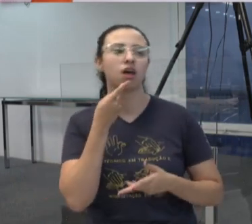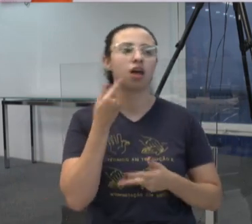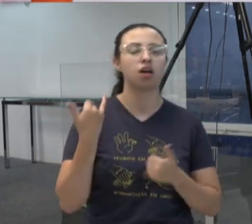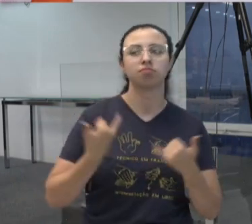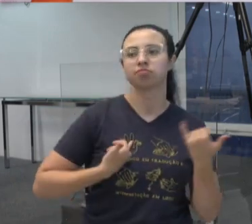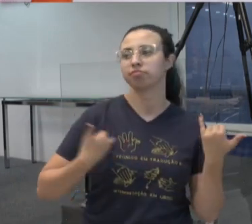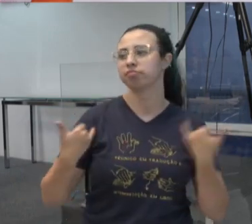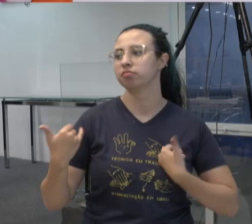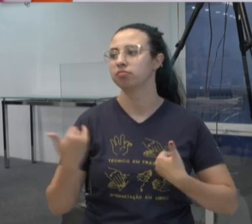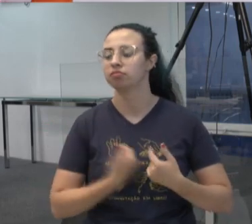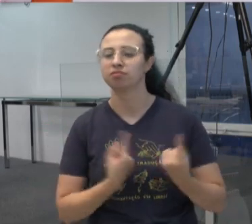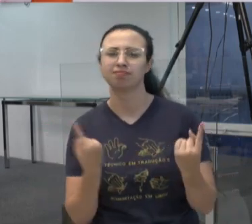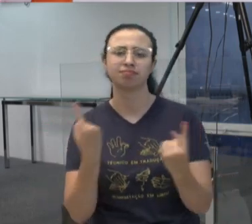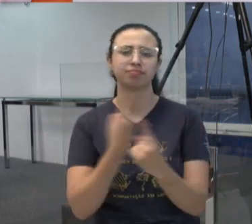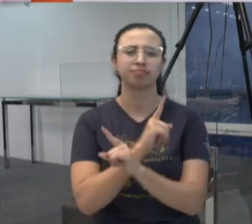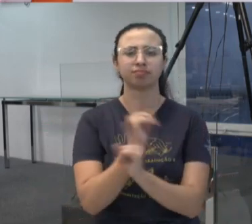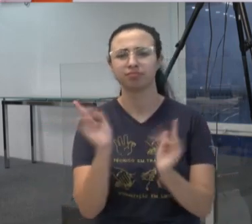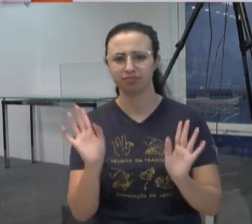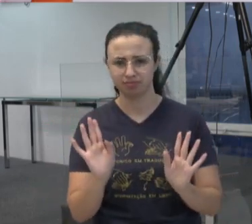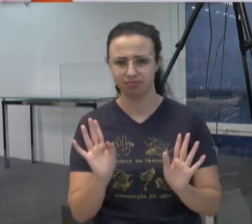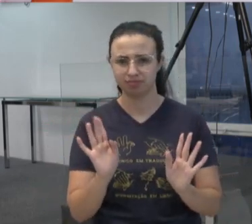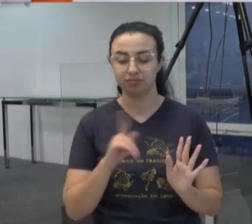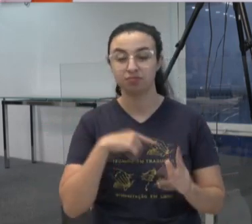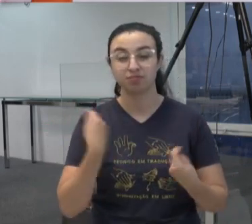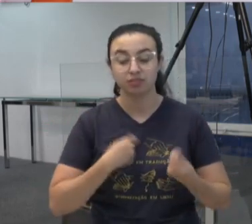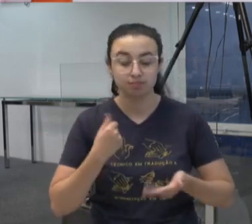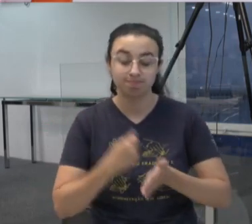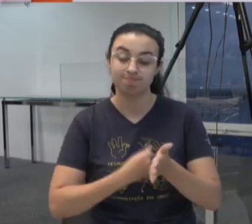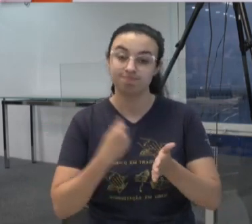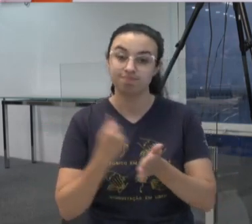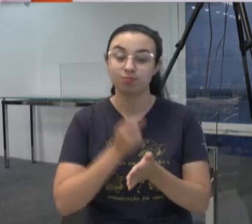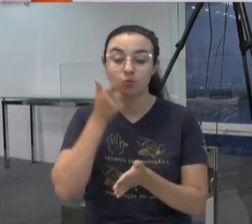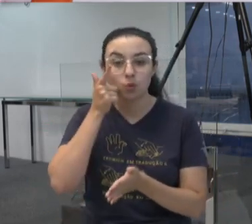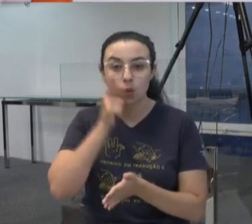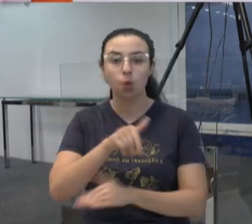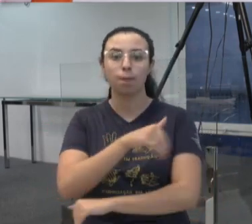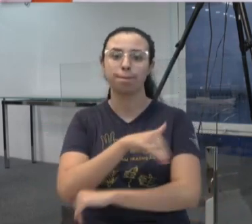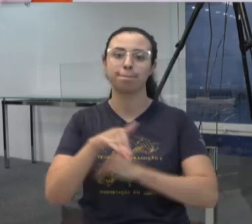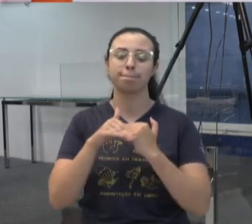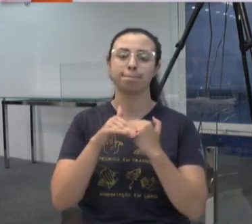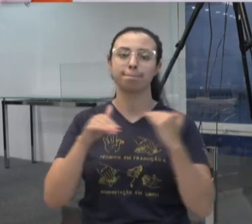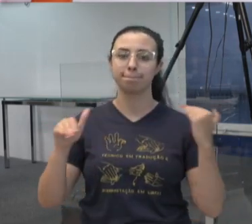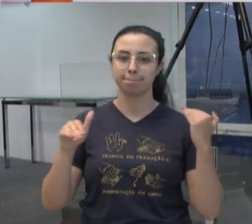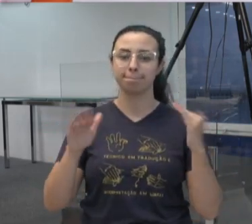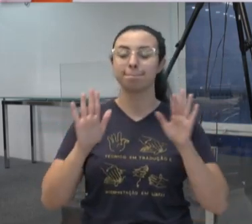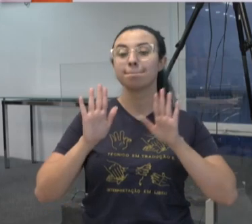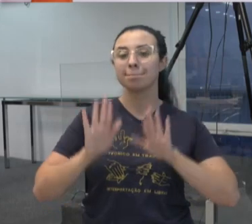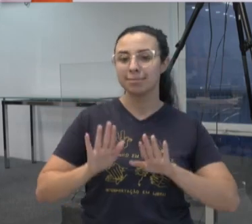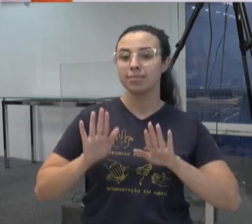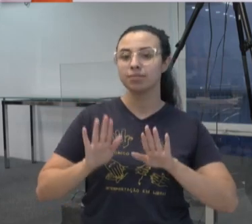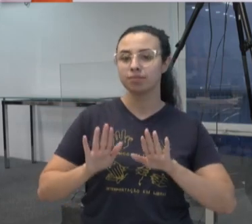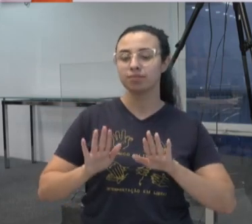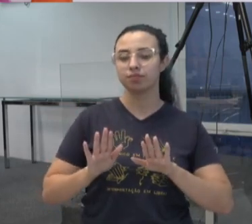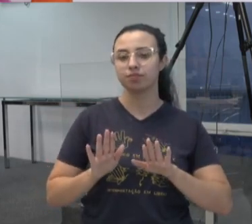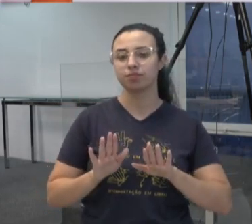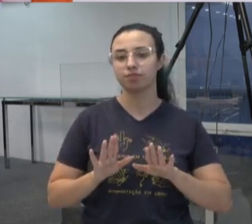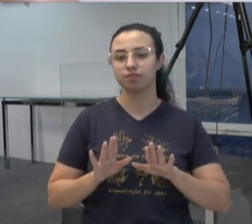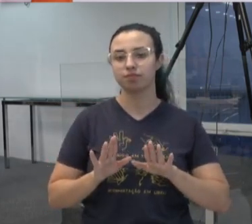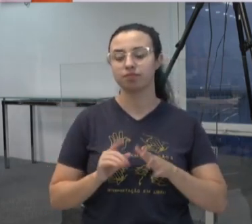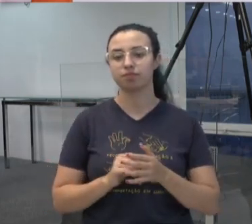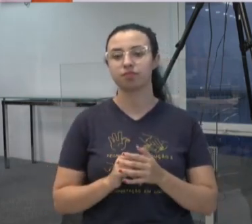que brigar muito para que aconteça aquele calçamento lá. Mas, a pluvial foi,